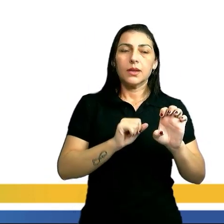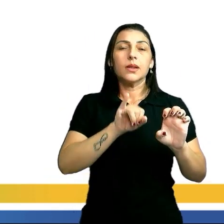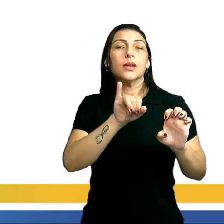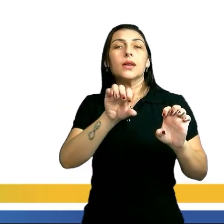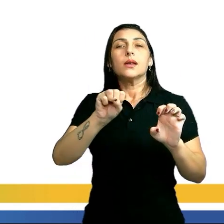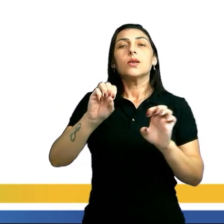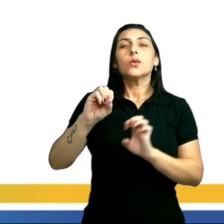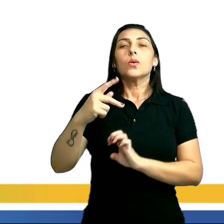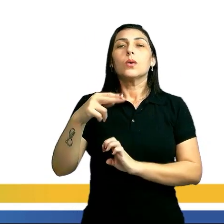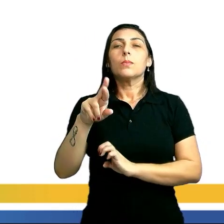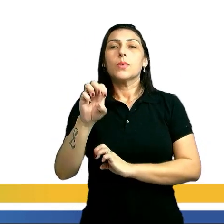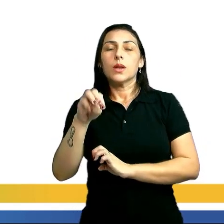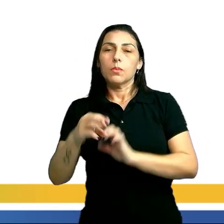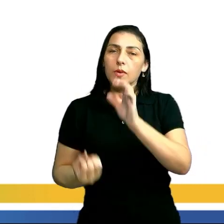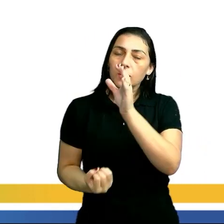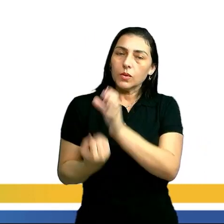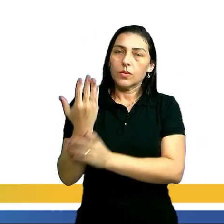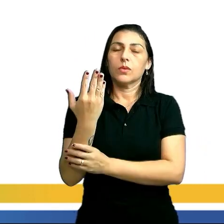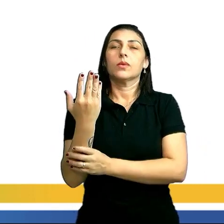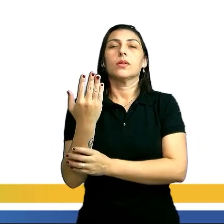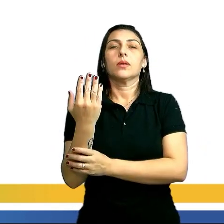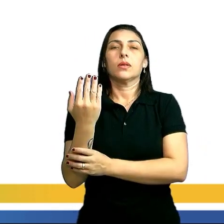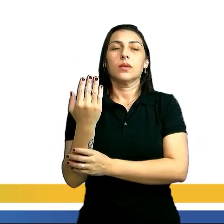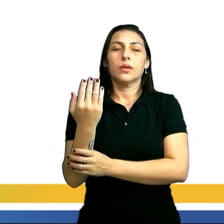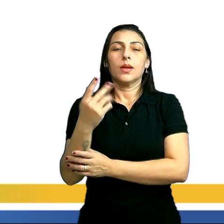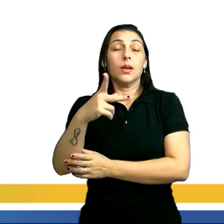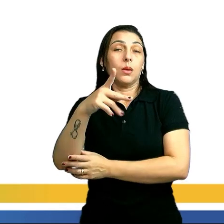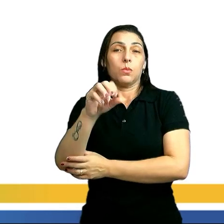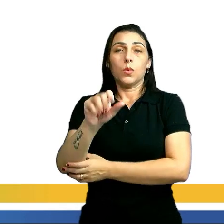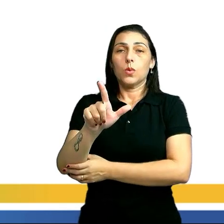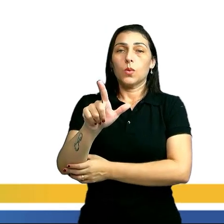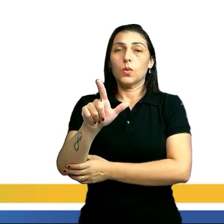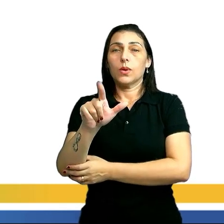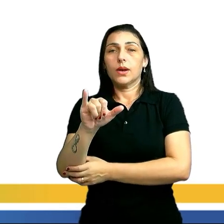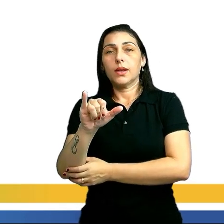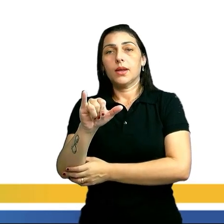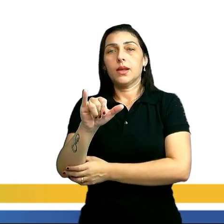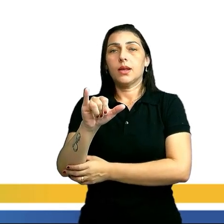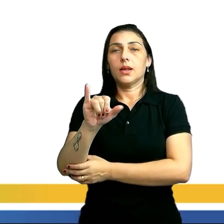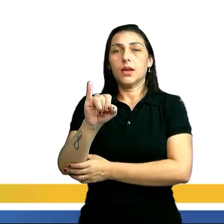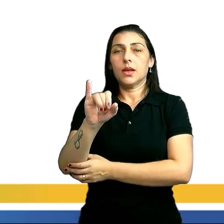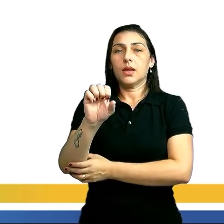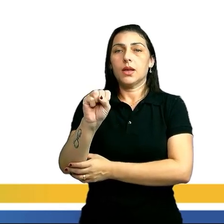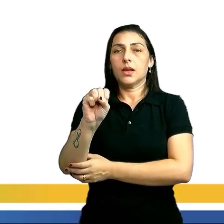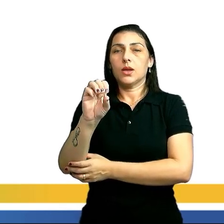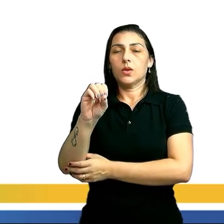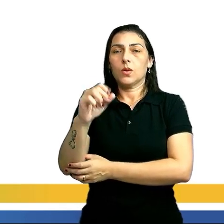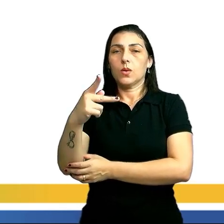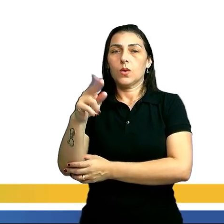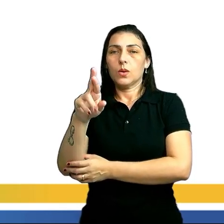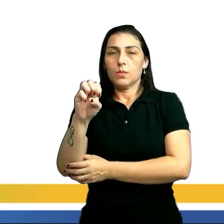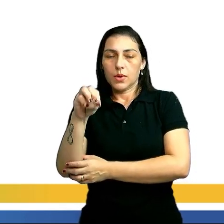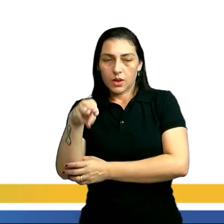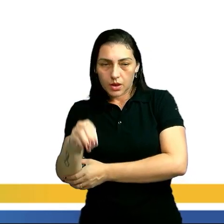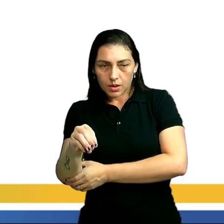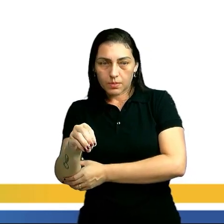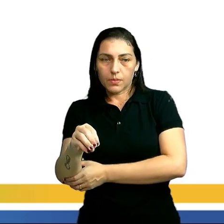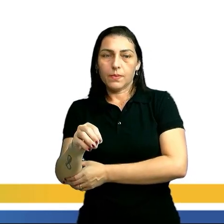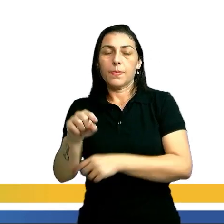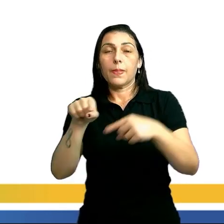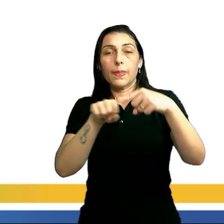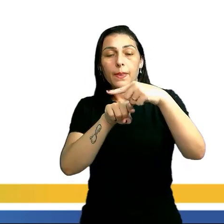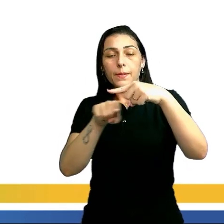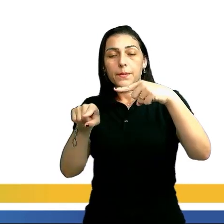que é o monômero, que vai dar origem ao nosso poliisopreno, tá? Então, a enzima está em cima da seta